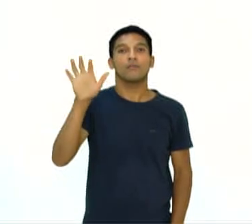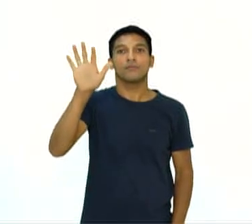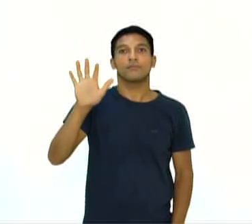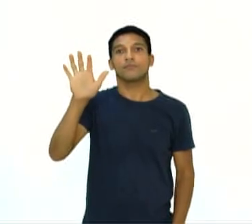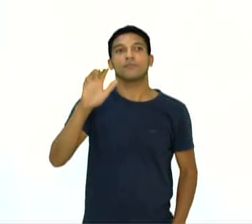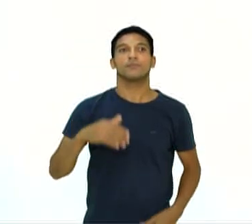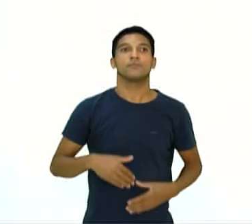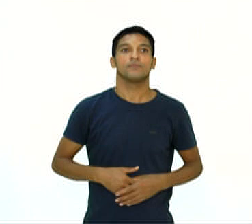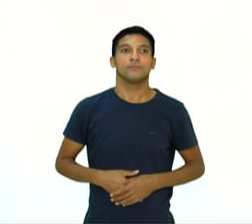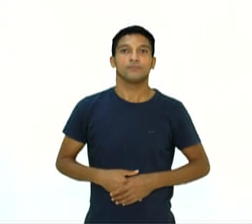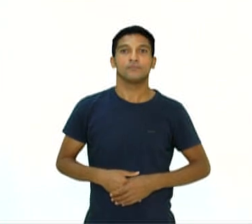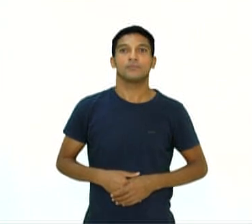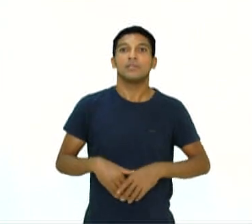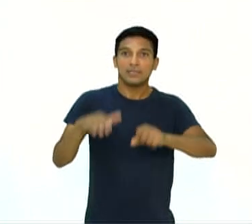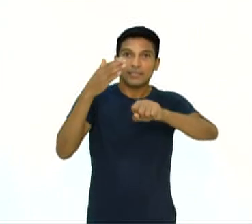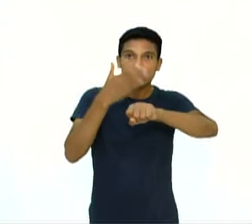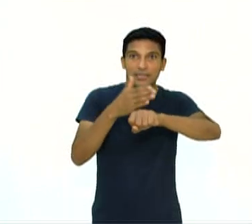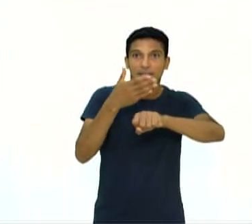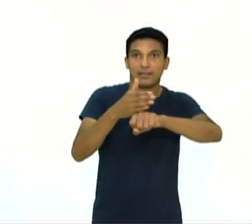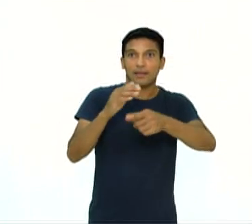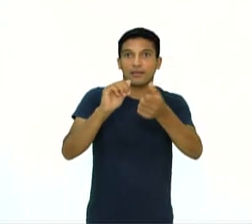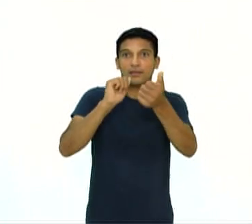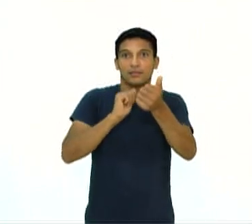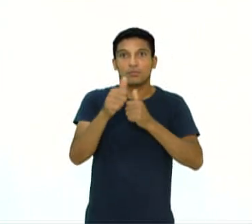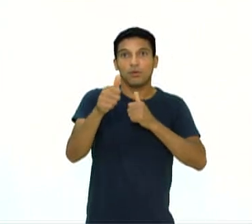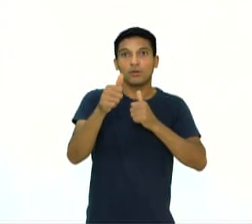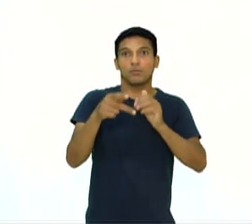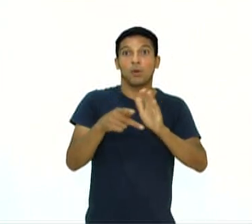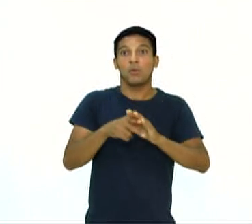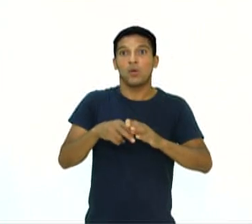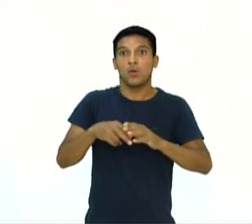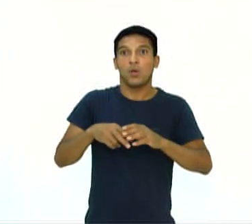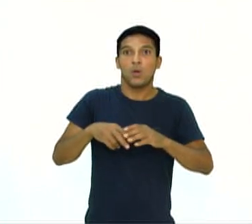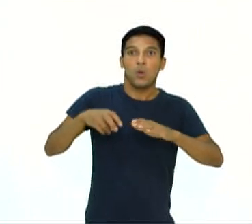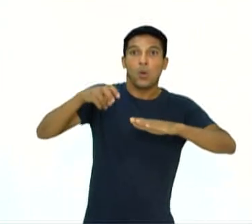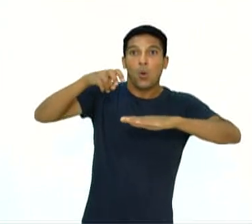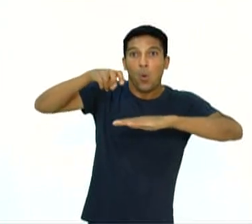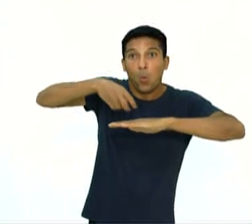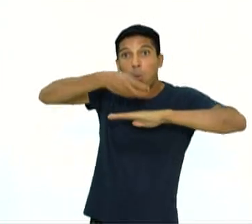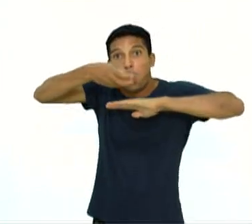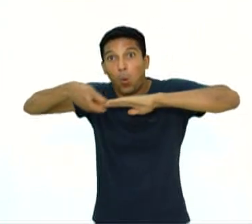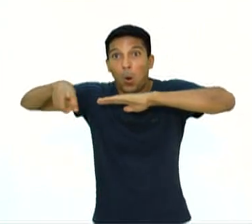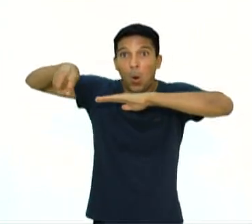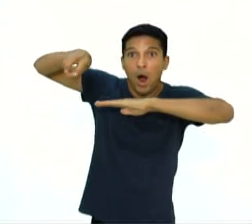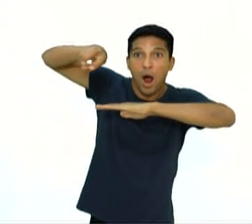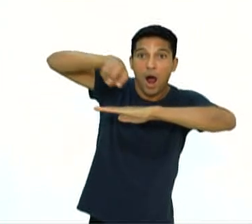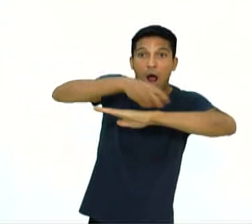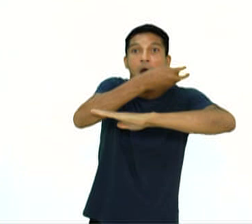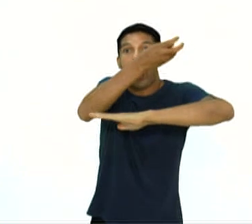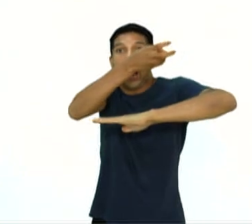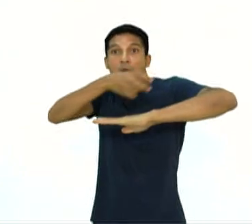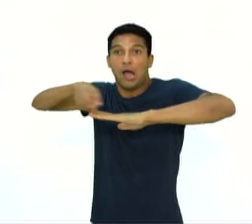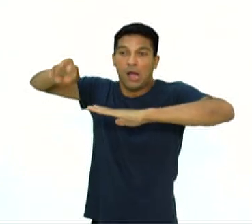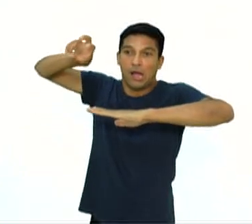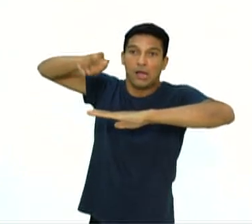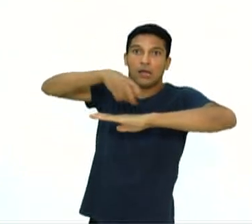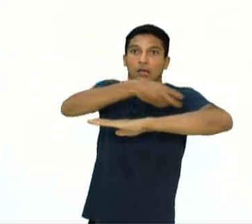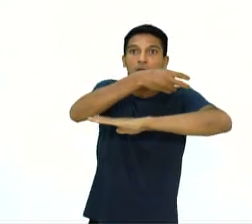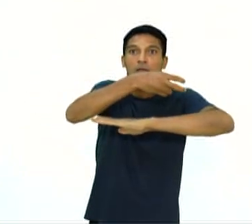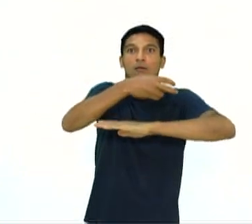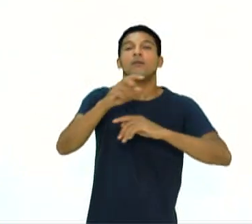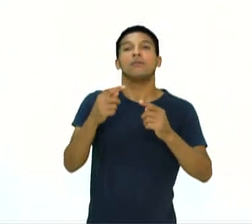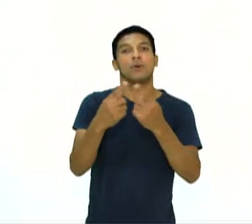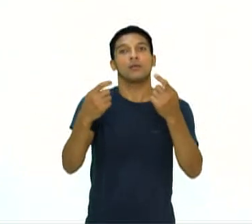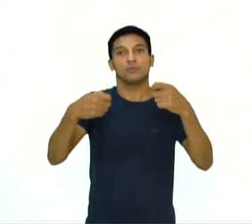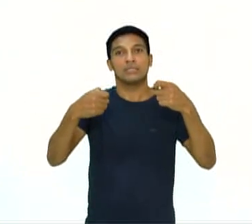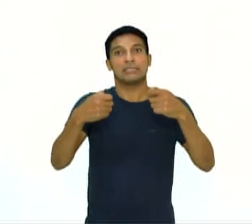ou esportes de aventura desenvolve primeiro o senso de responsabilidade. Por quê? Porque você tem que ser